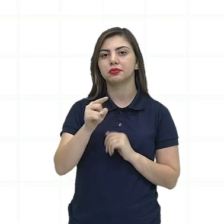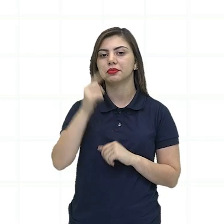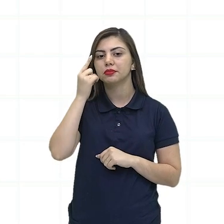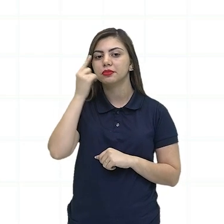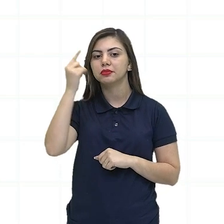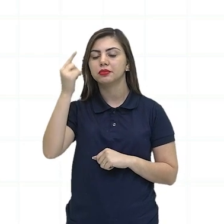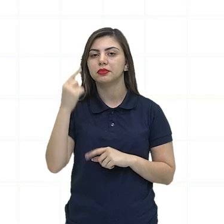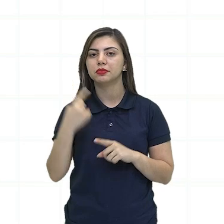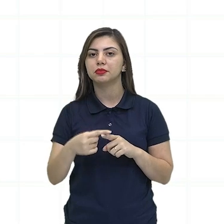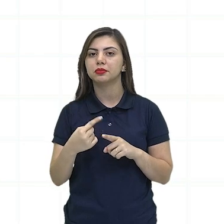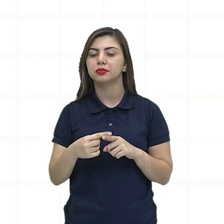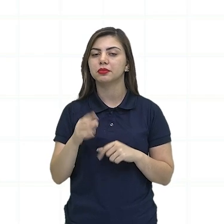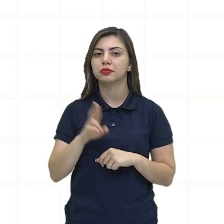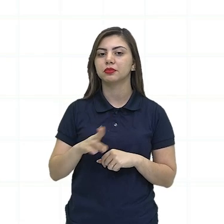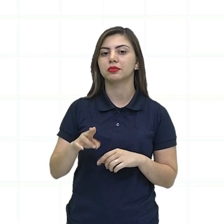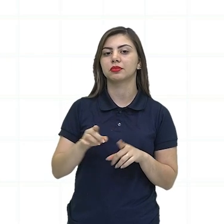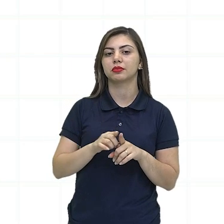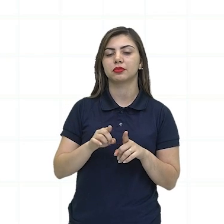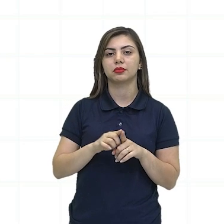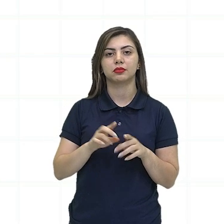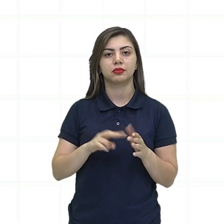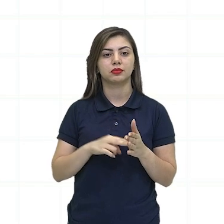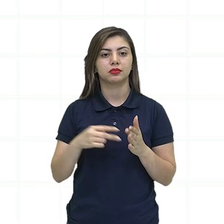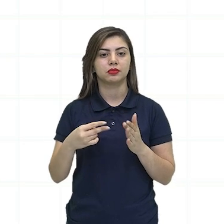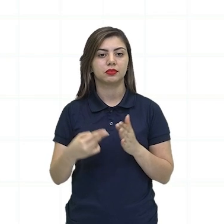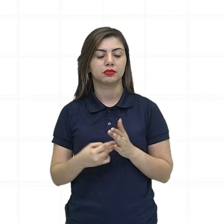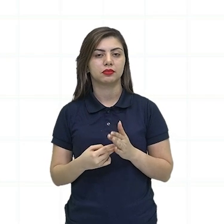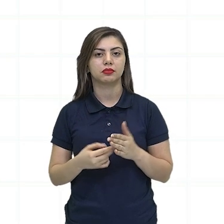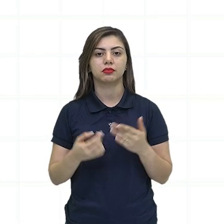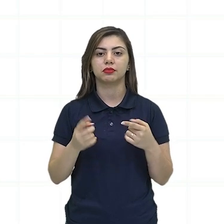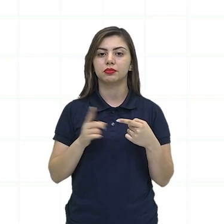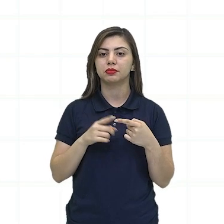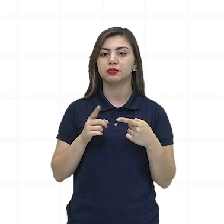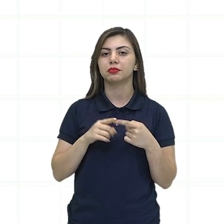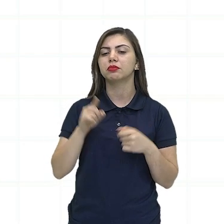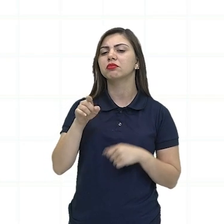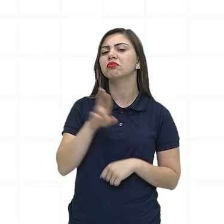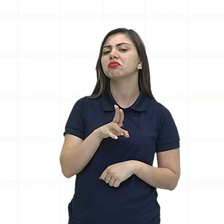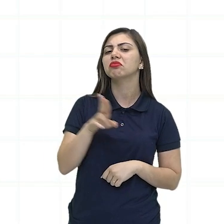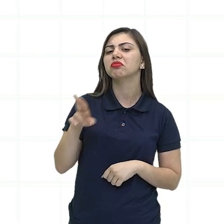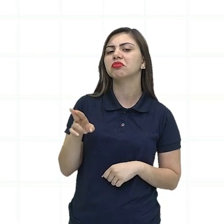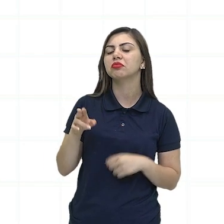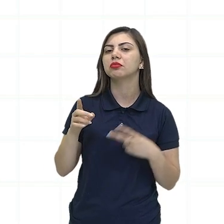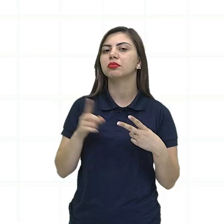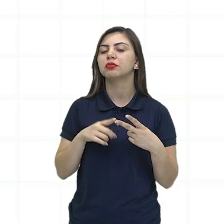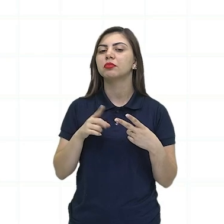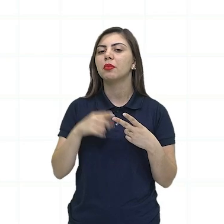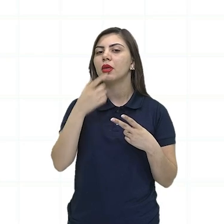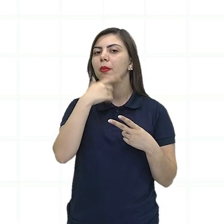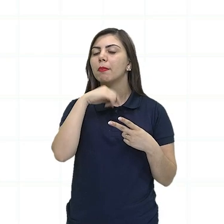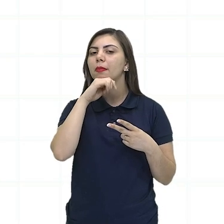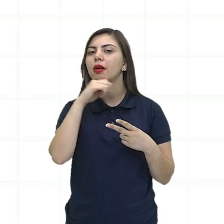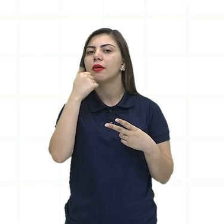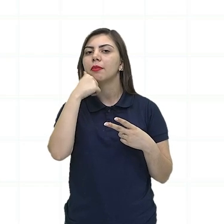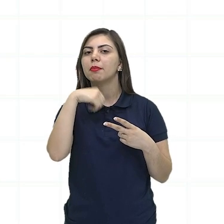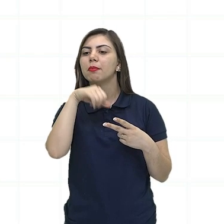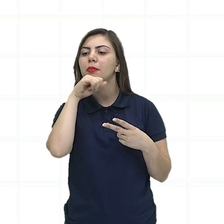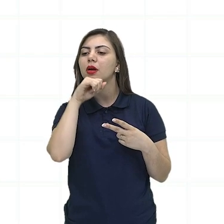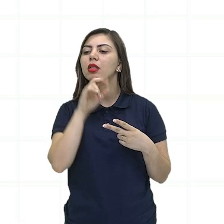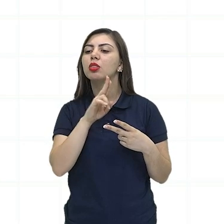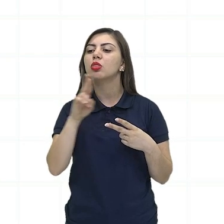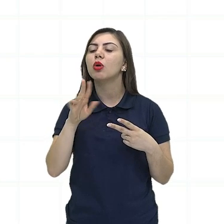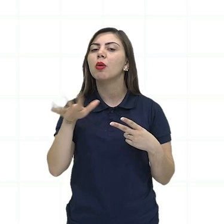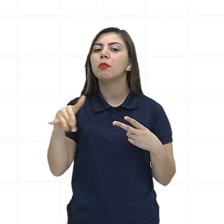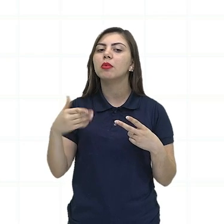são usadas, o que elas significam. What's your name? Qual é o seu nome? What are your parents' names? Qual é o nome dos